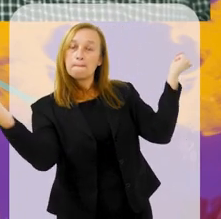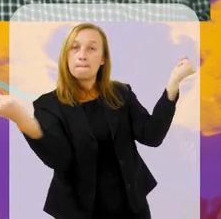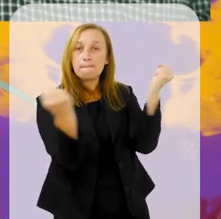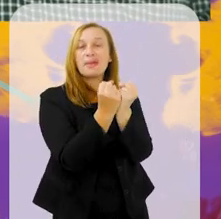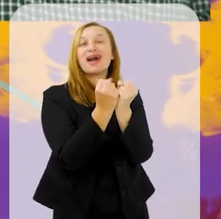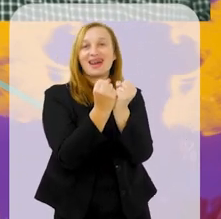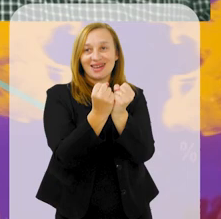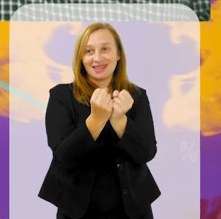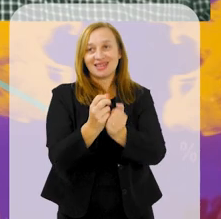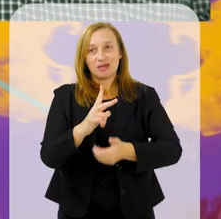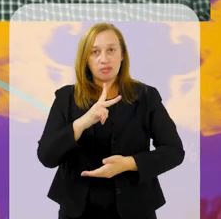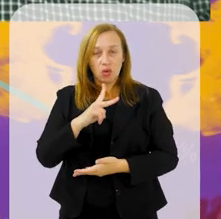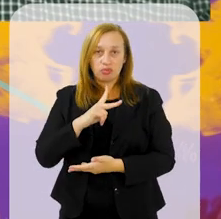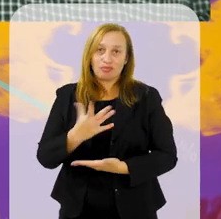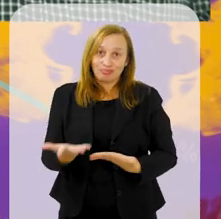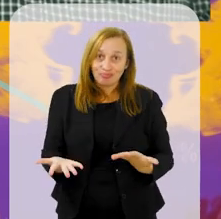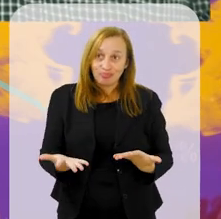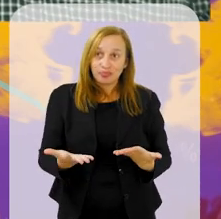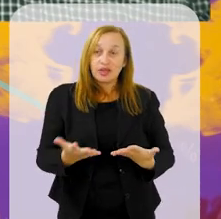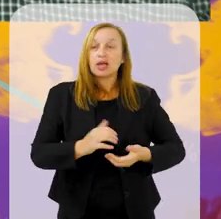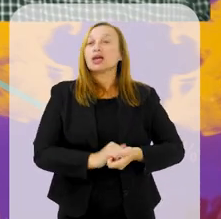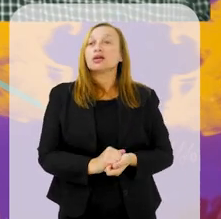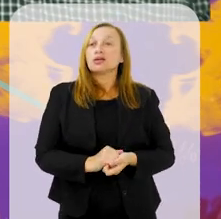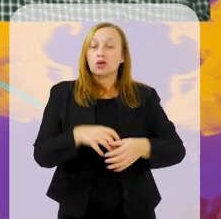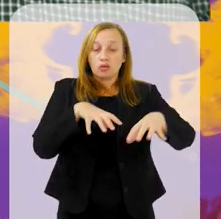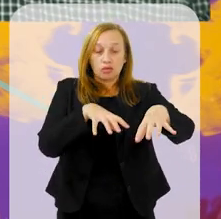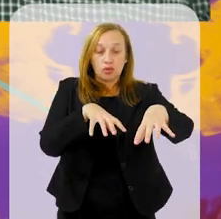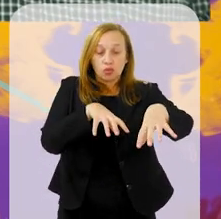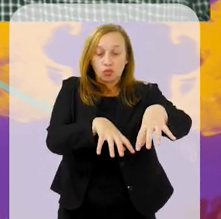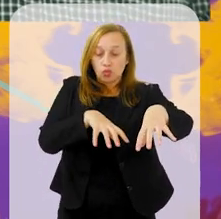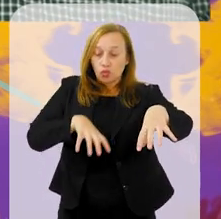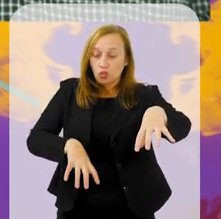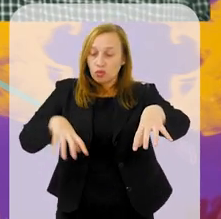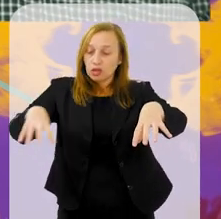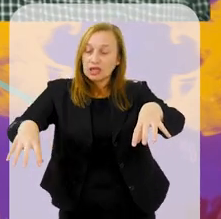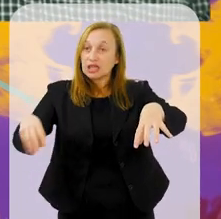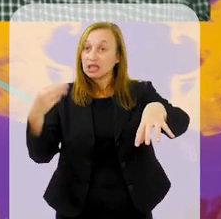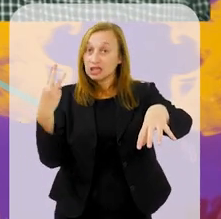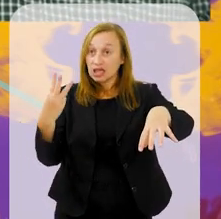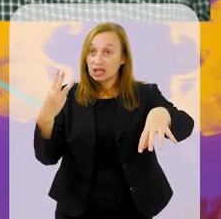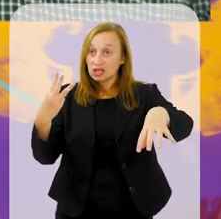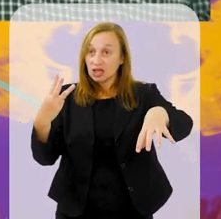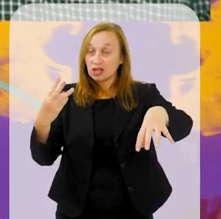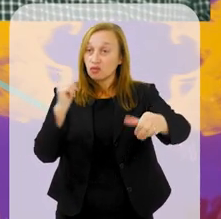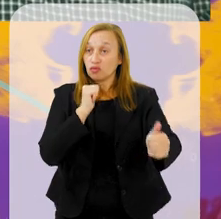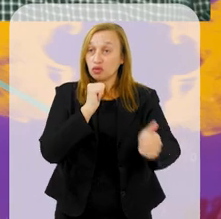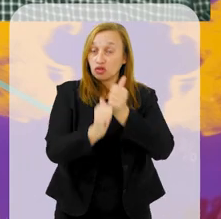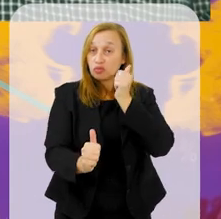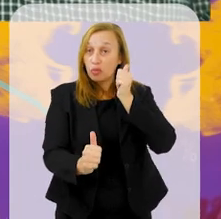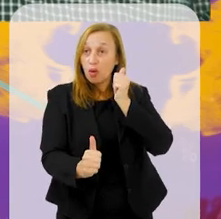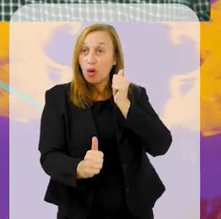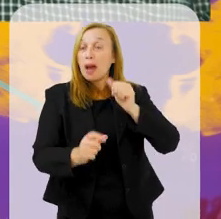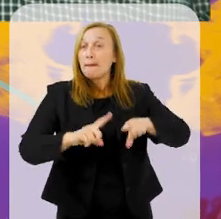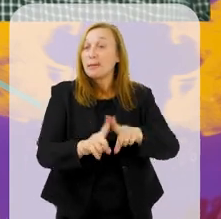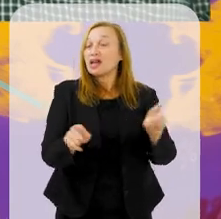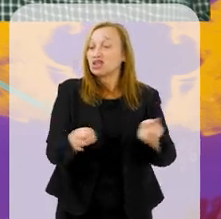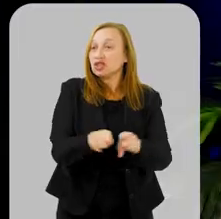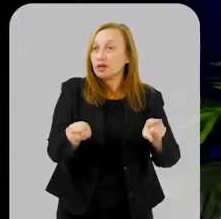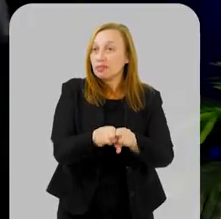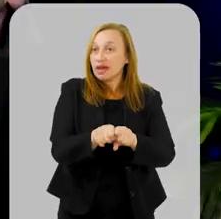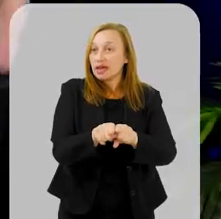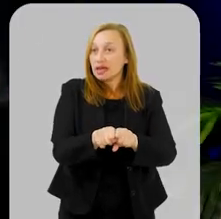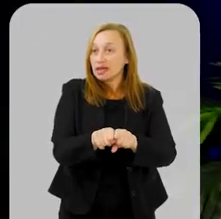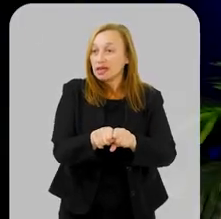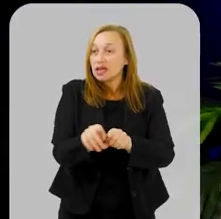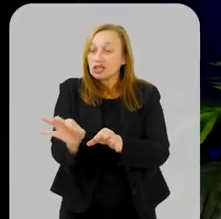Maracanã. Então, também será um triângulo de estádios de futebol, mas também pode ser um